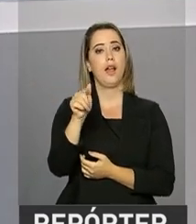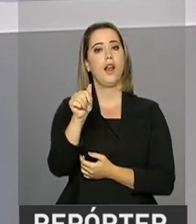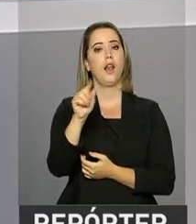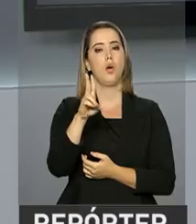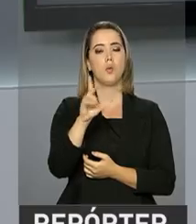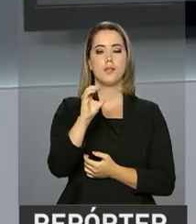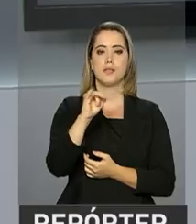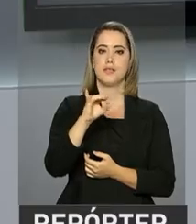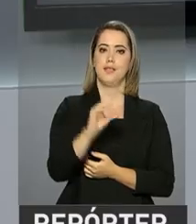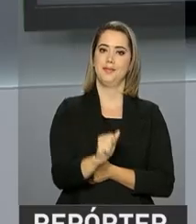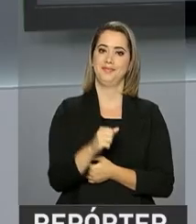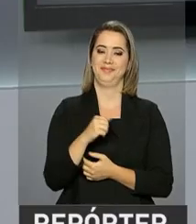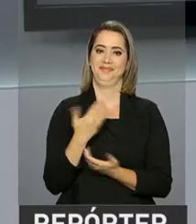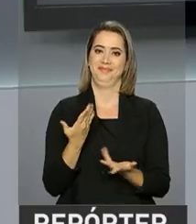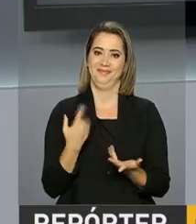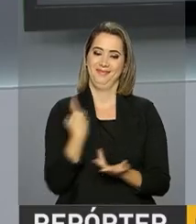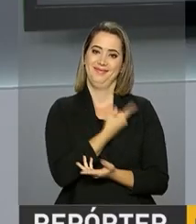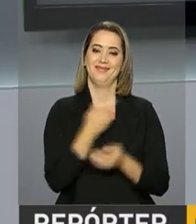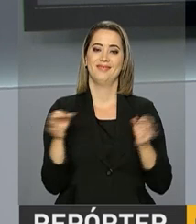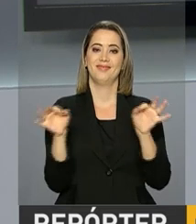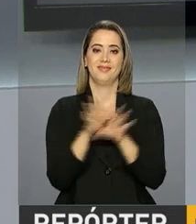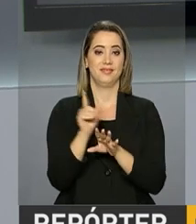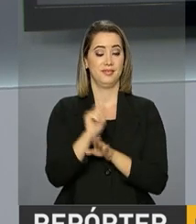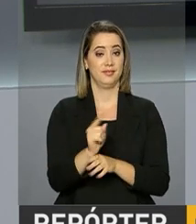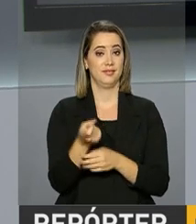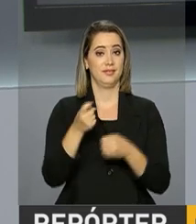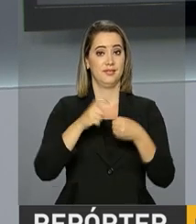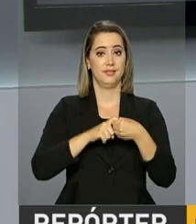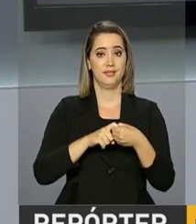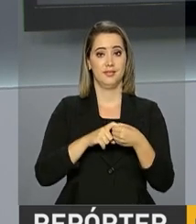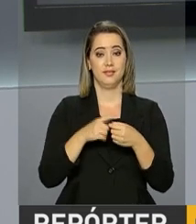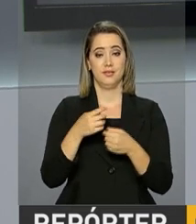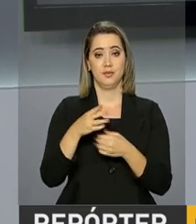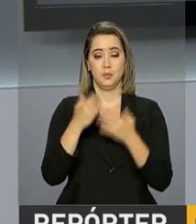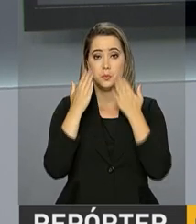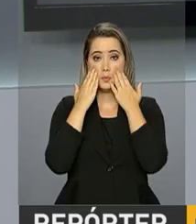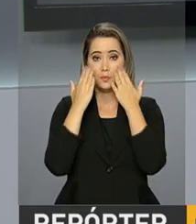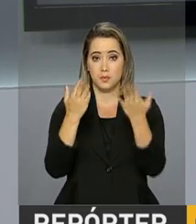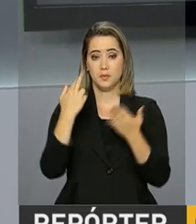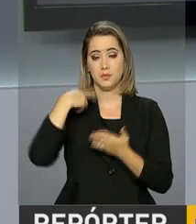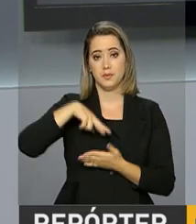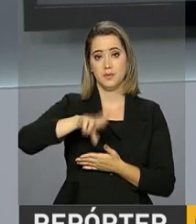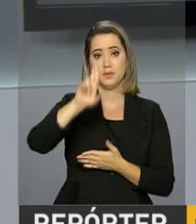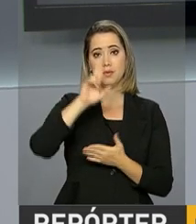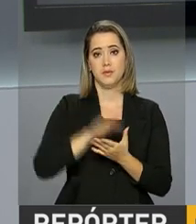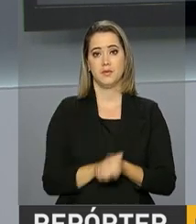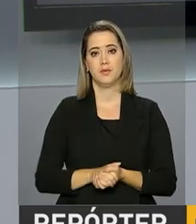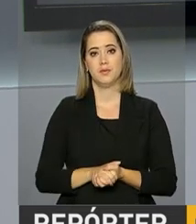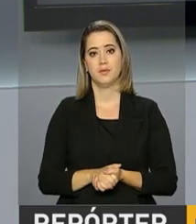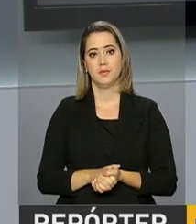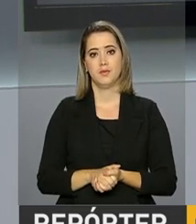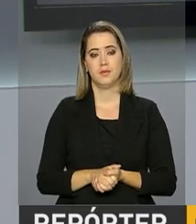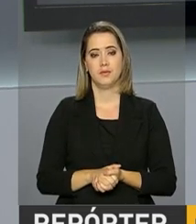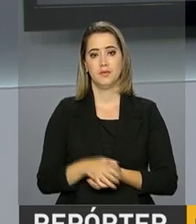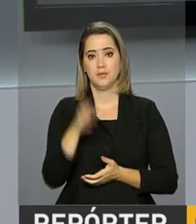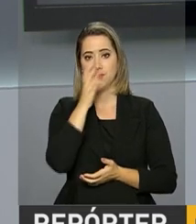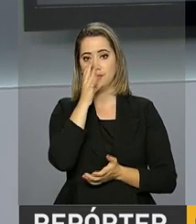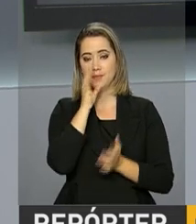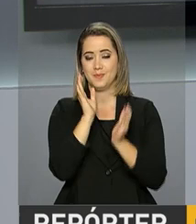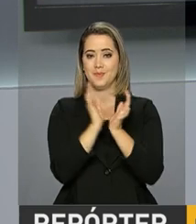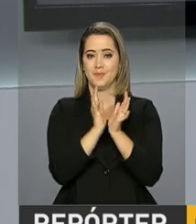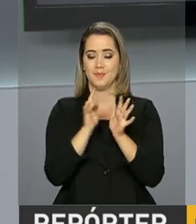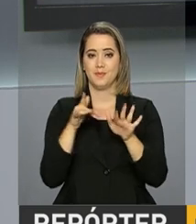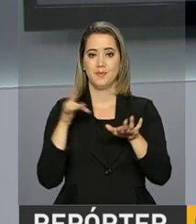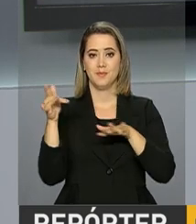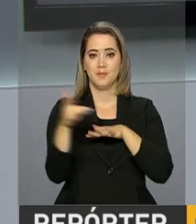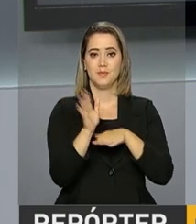Gomes. Nós ficamos por aqui e voltamos com a próxima edição do Repórter NBR. Você pode rever as